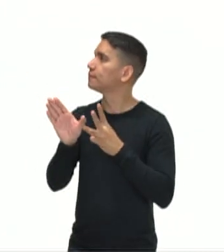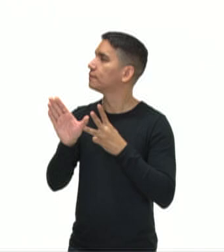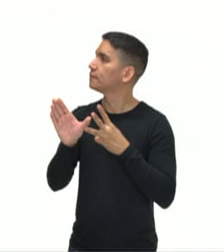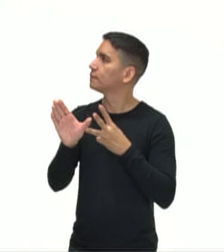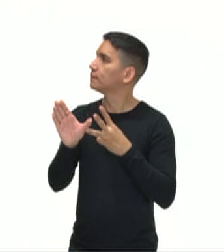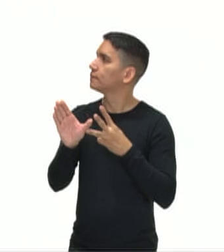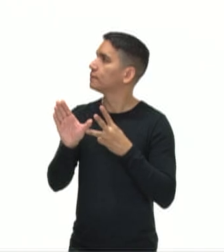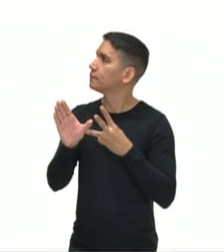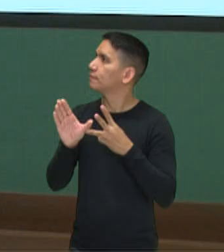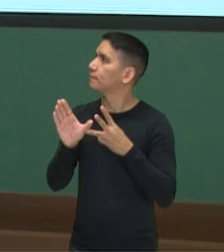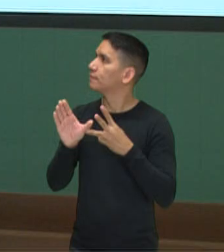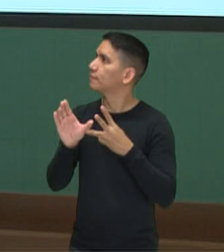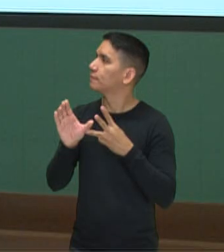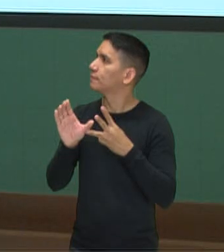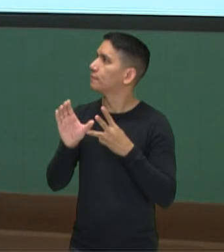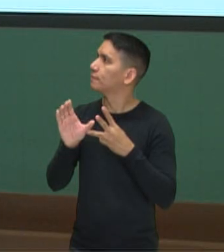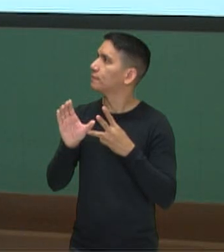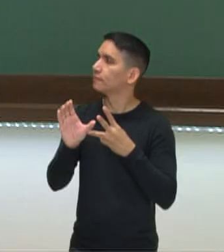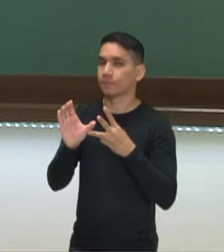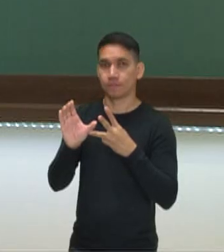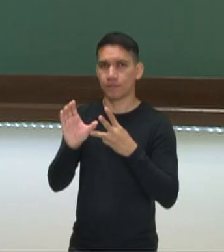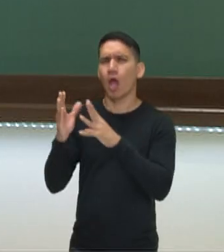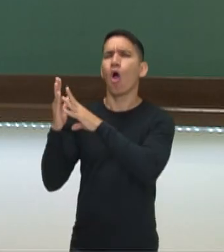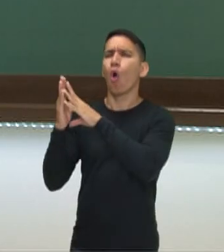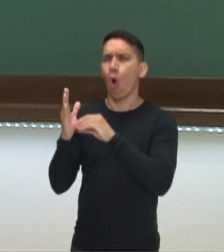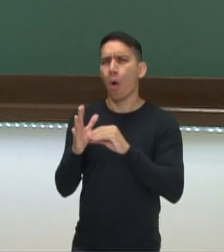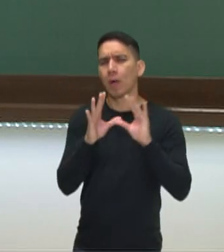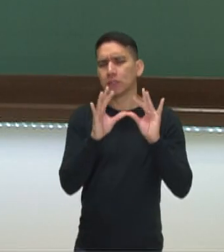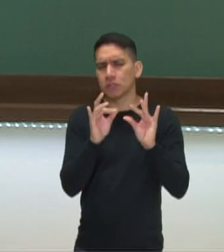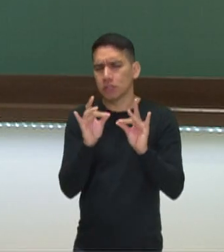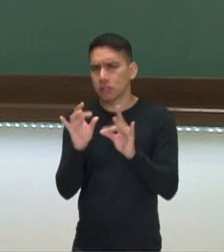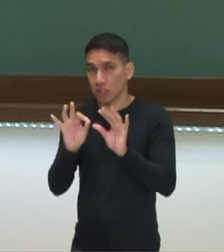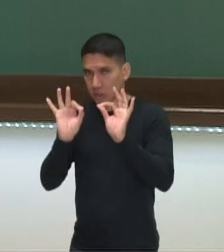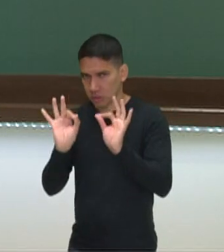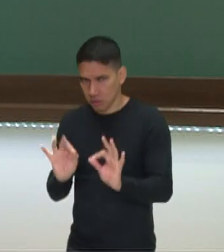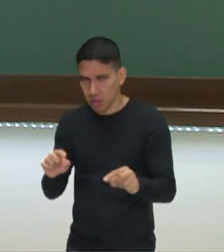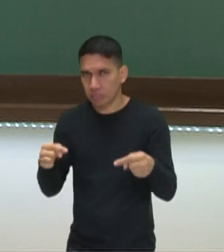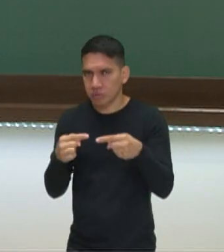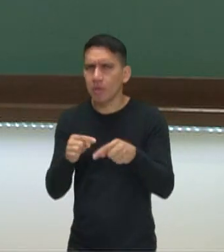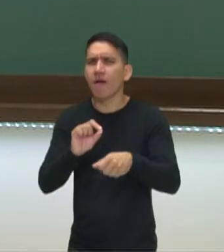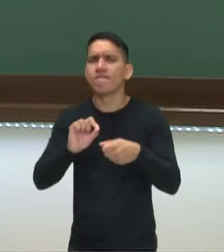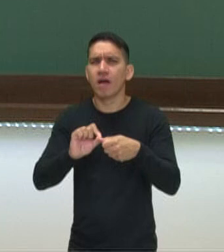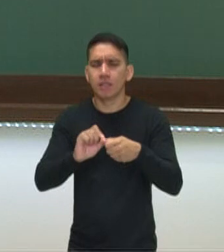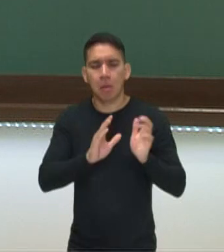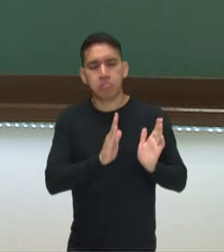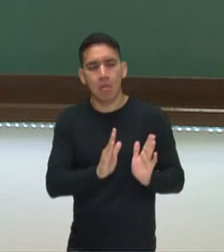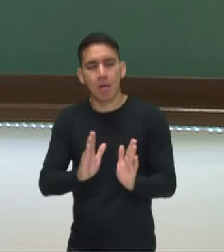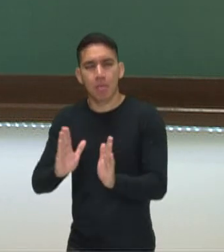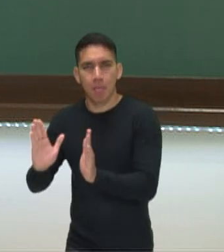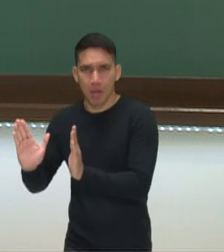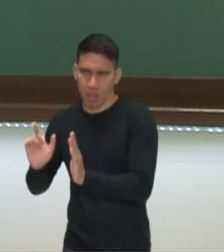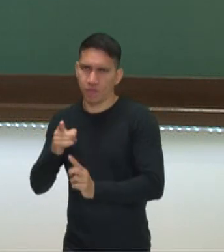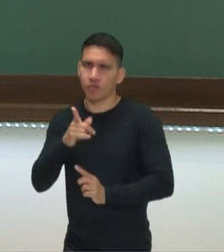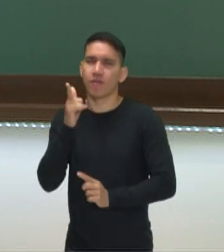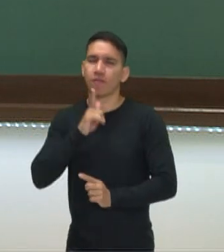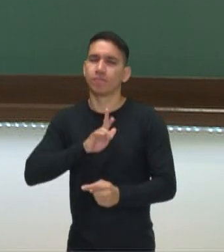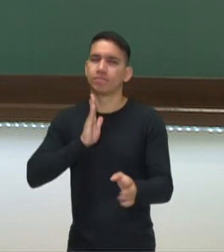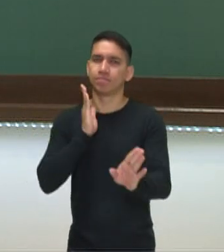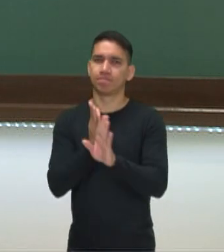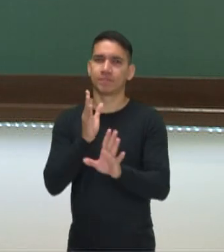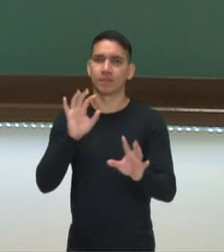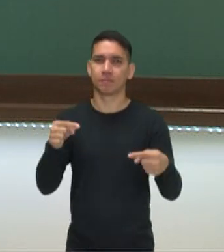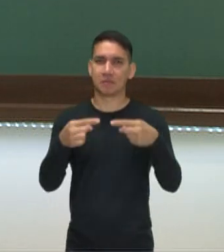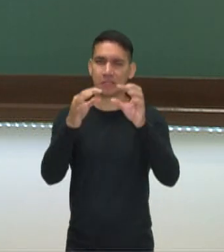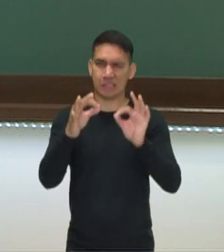2x, divididos por 2x. Copie direitinho, faça uma por uma, parte por parte, que você vai chegar no resultado